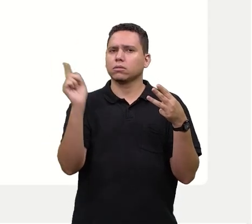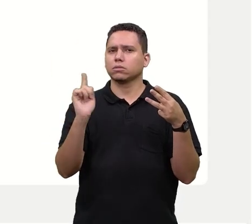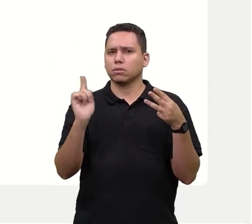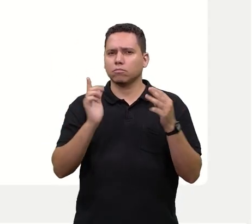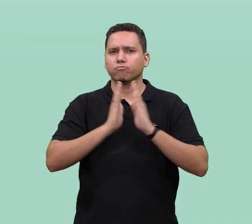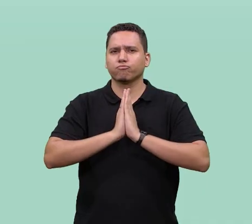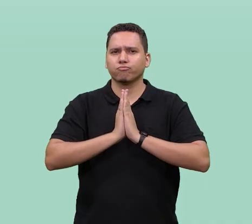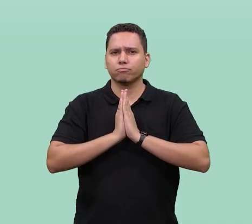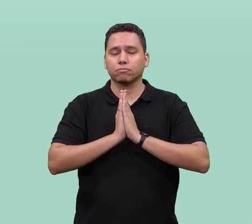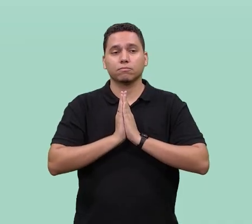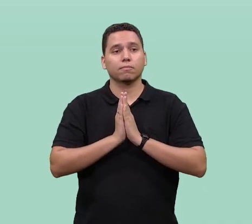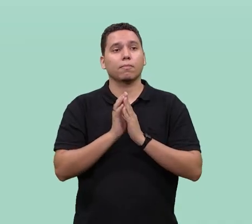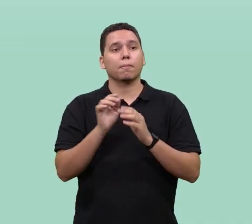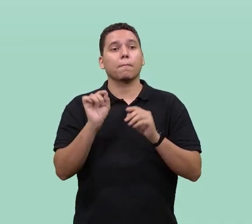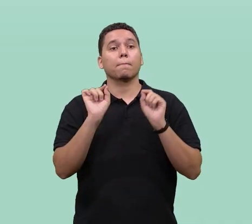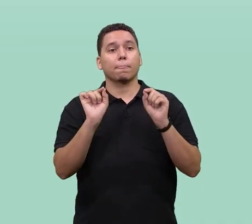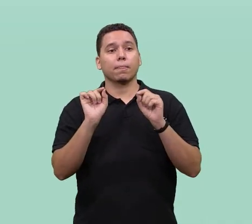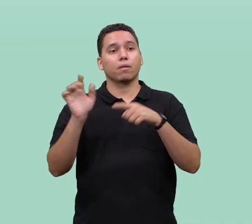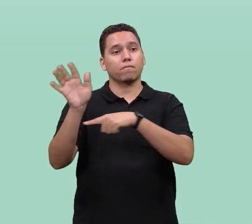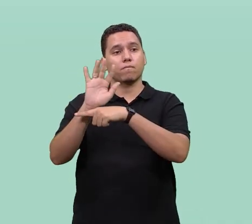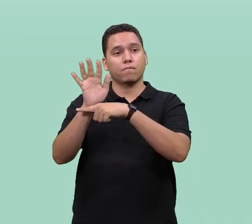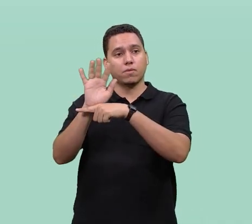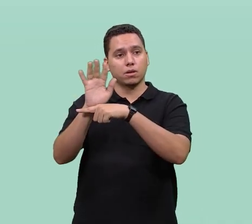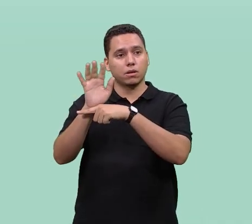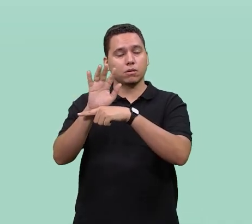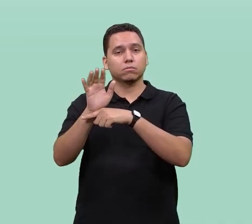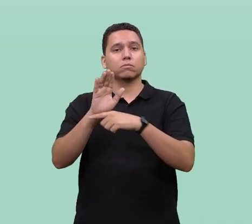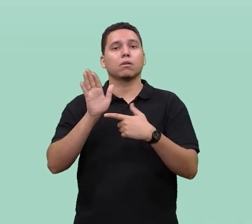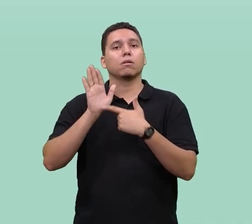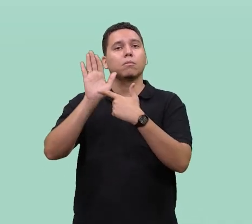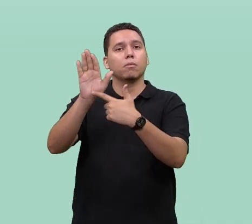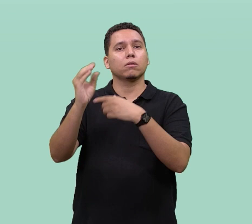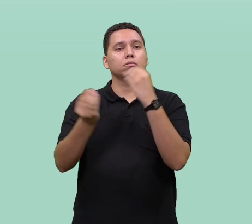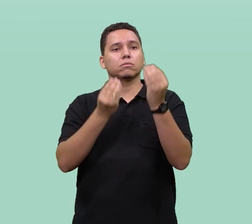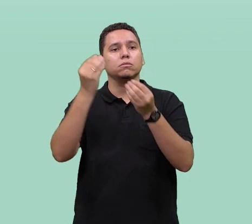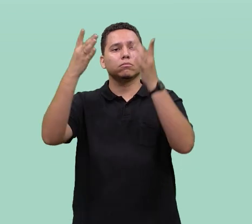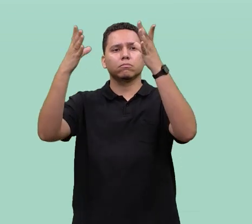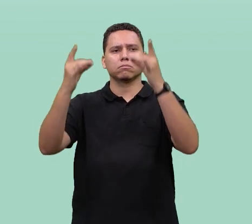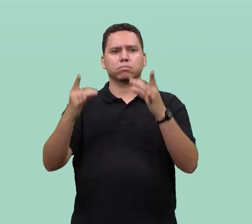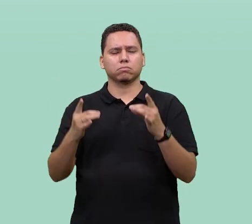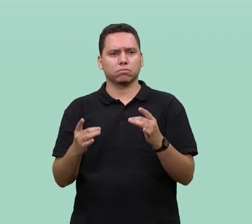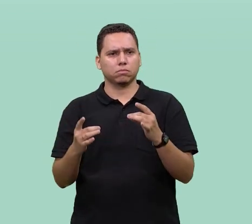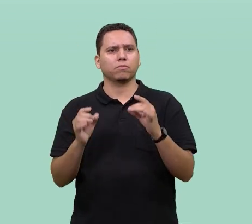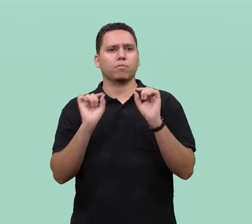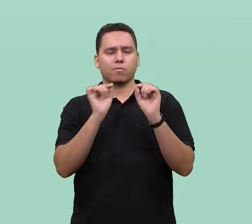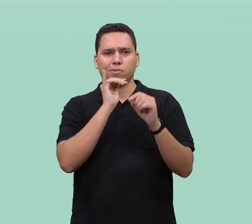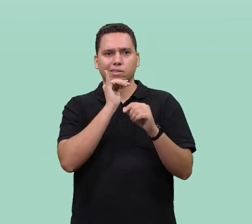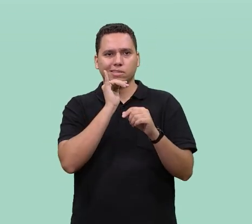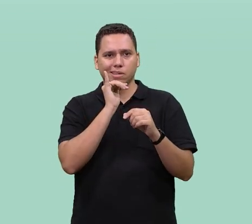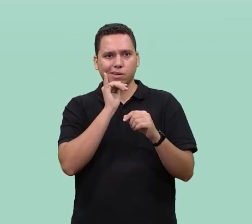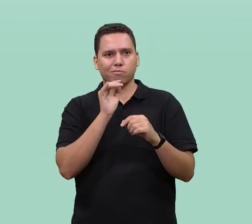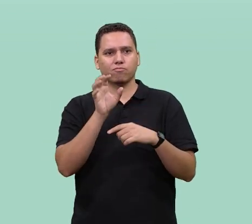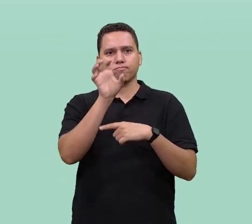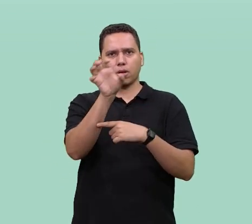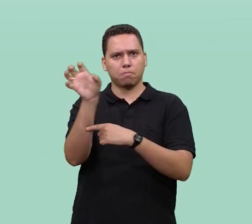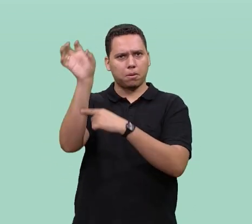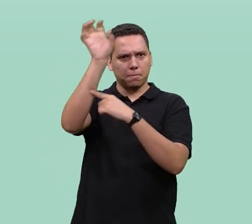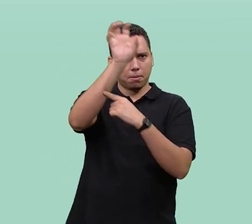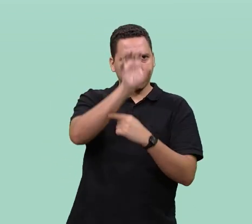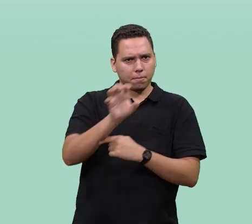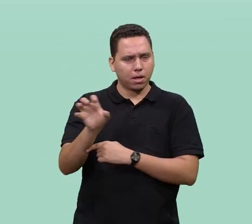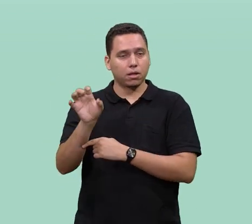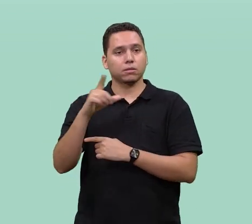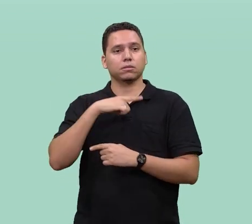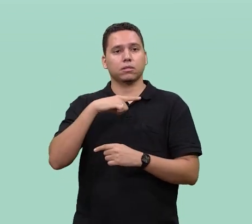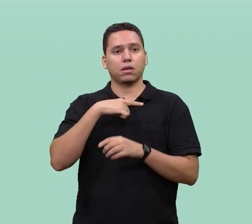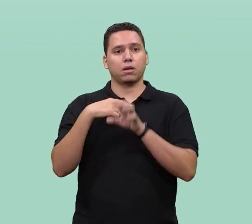Esse vídeo, essa animação mostra para vocês como está distribuído, né? Claro, os elementos dentro do átomo. Veja, ali dentro você tem um núcleo